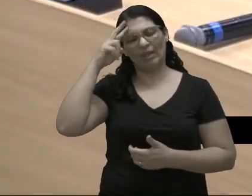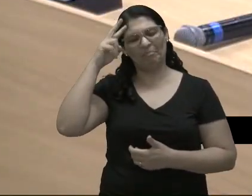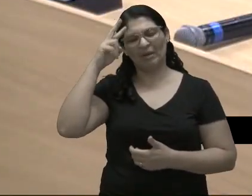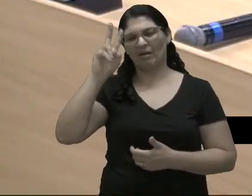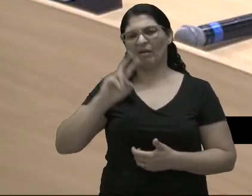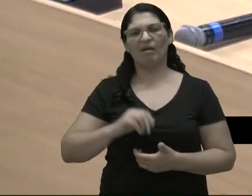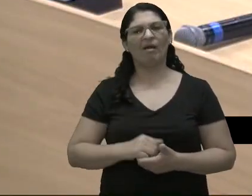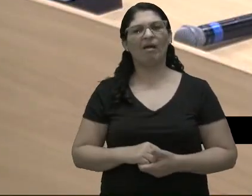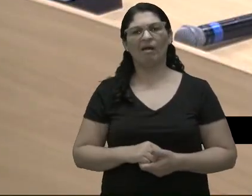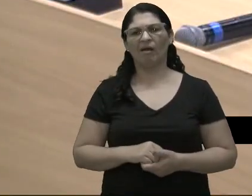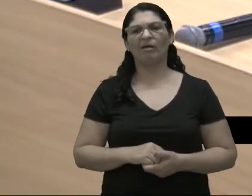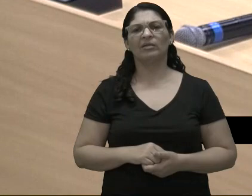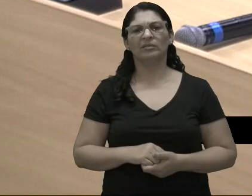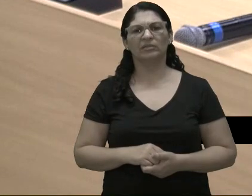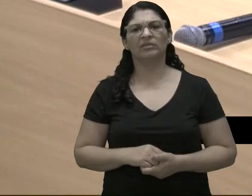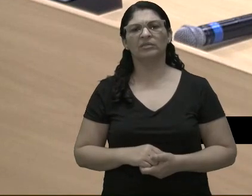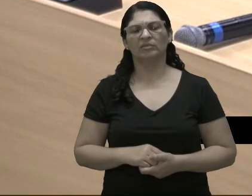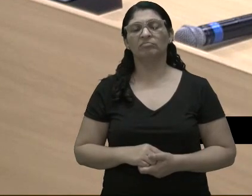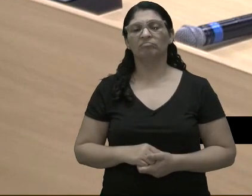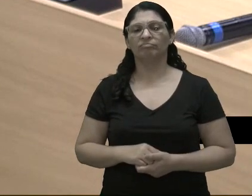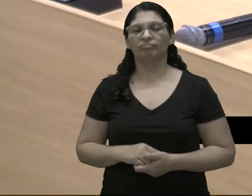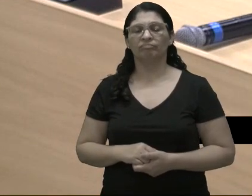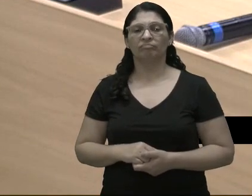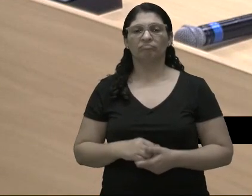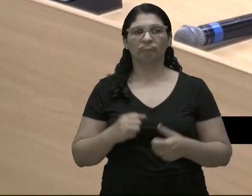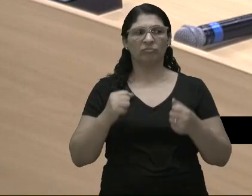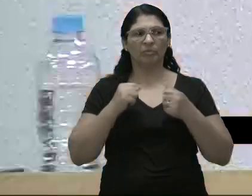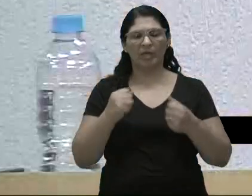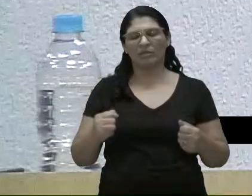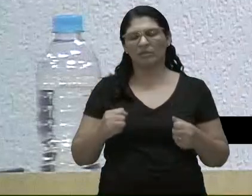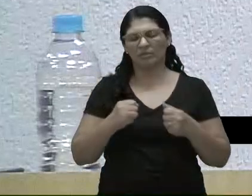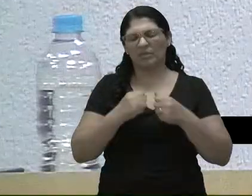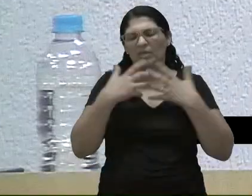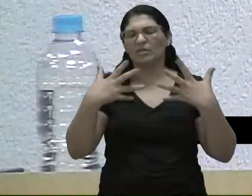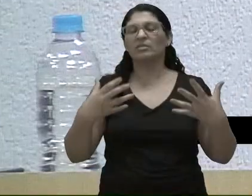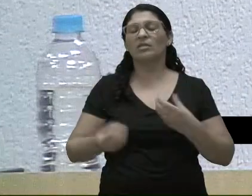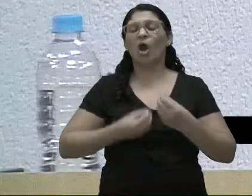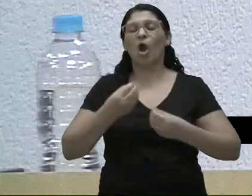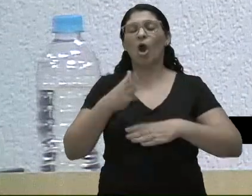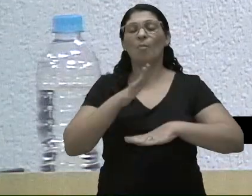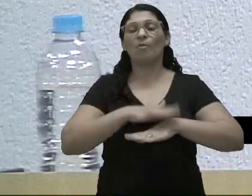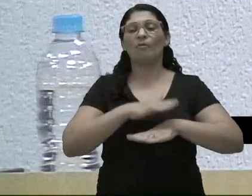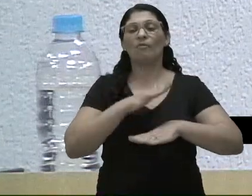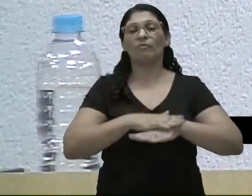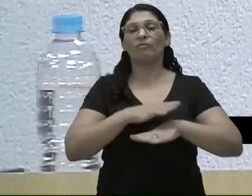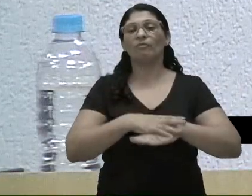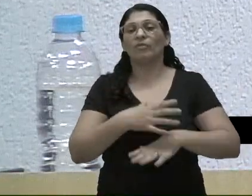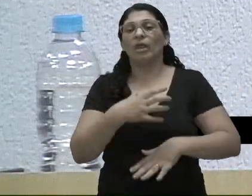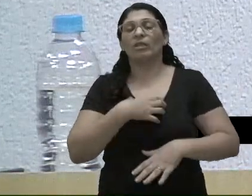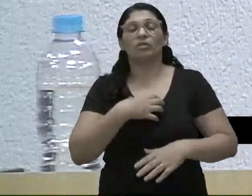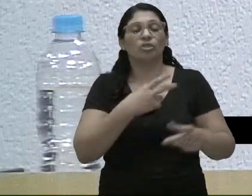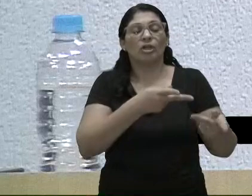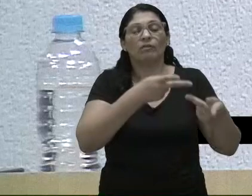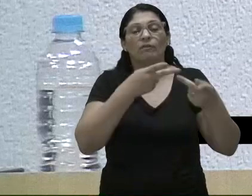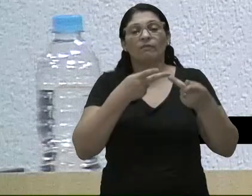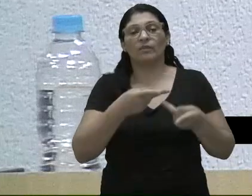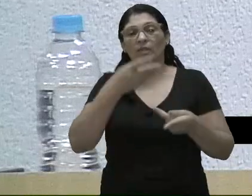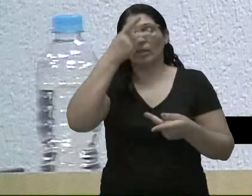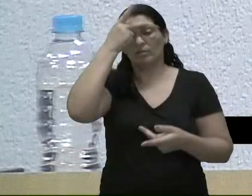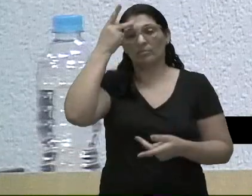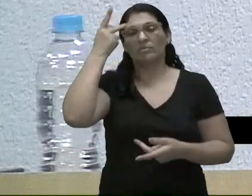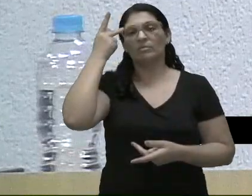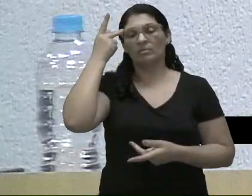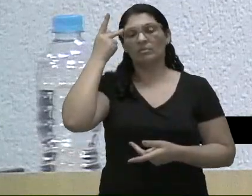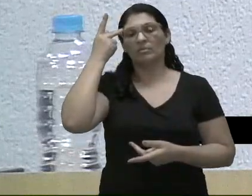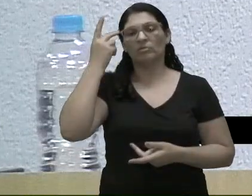gente, para dar uma esclarecida a forma que foi feita e de que forma foi convocada essas pessoas para trabalhar.